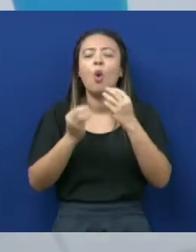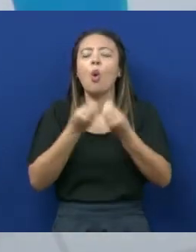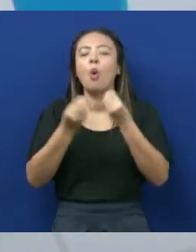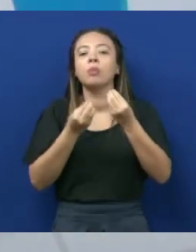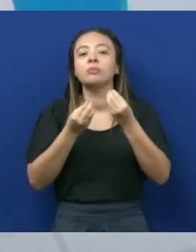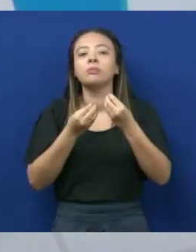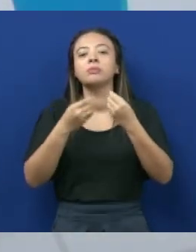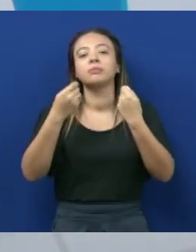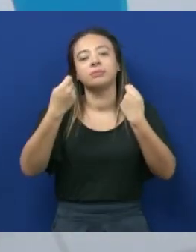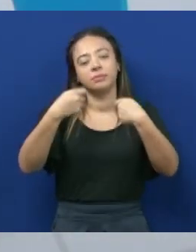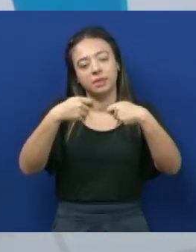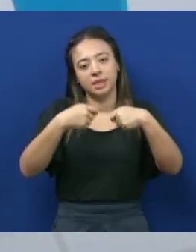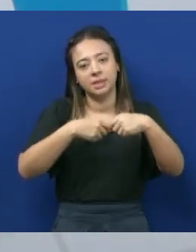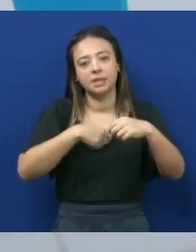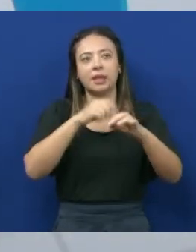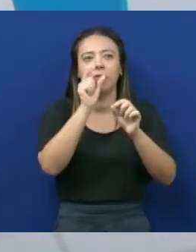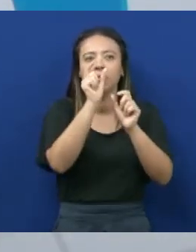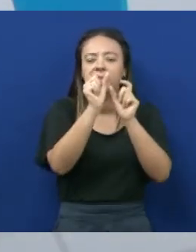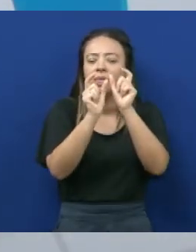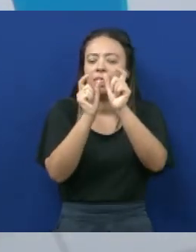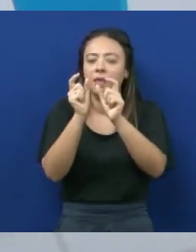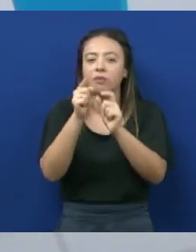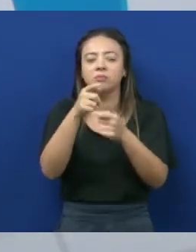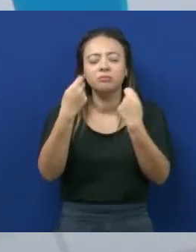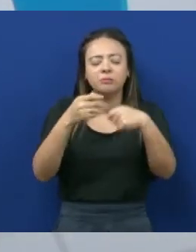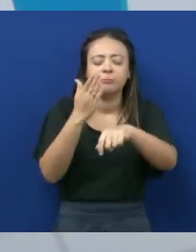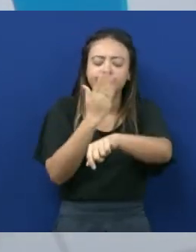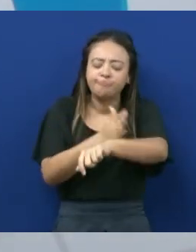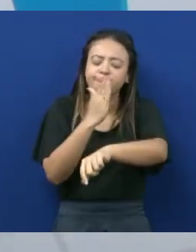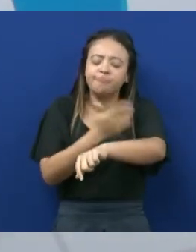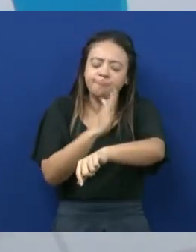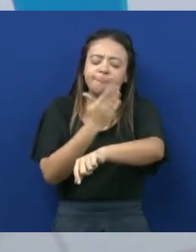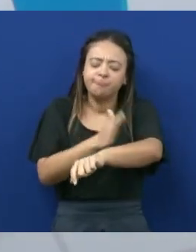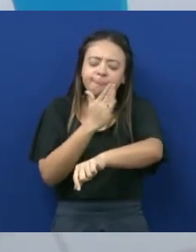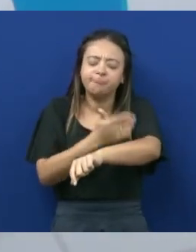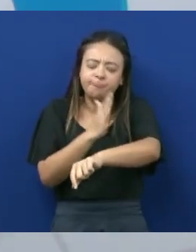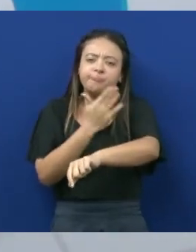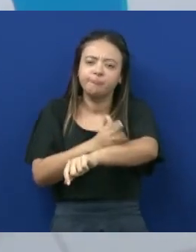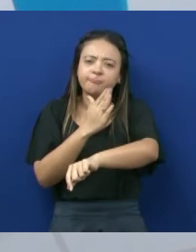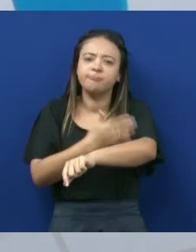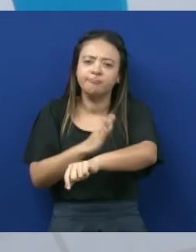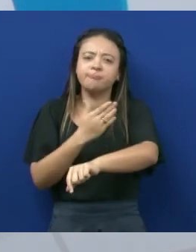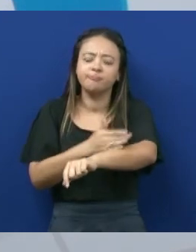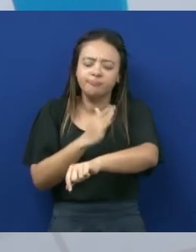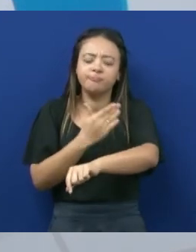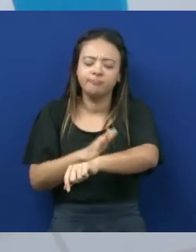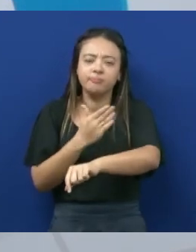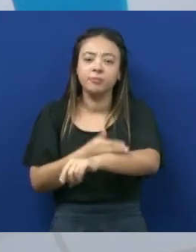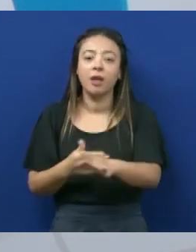precisar de várias vezes, várias tentativas, vários detalhes, não de um. Não desiste da primeira, não